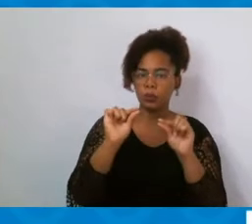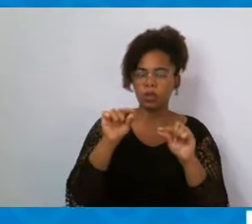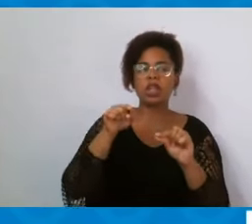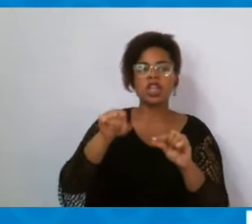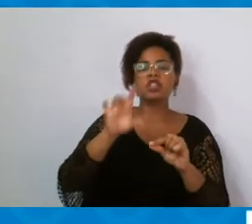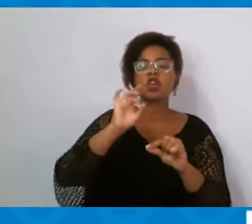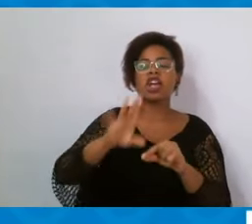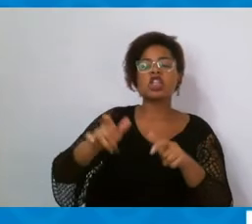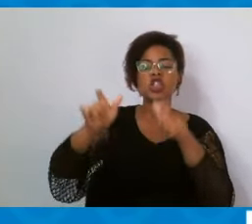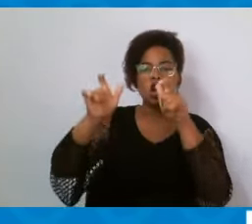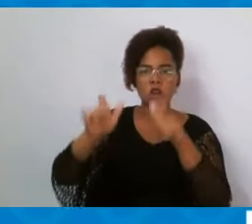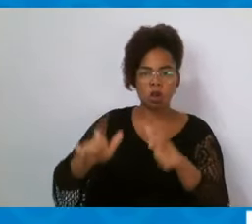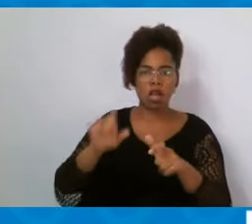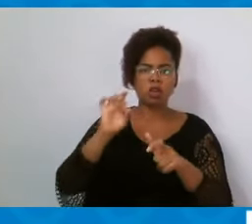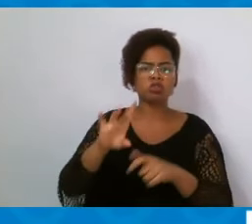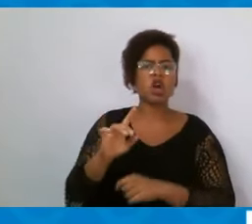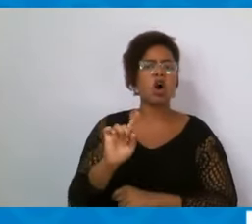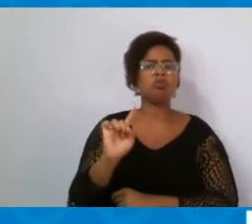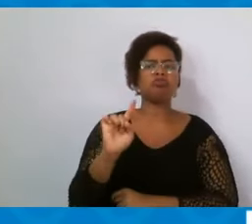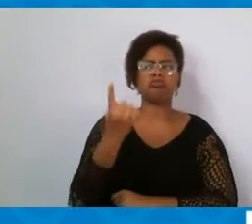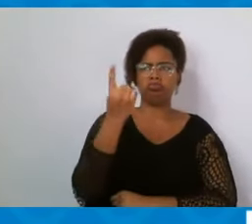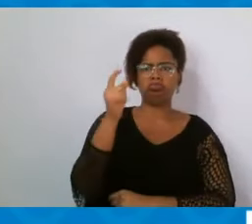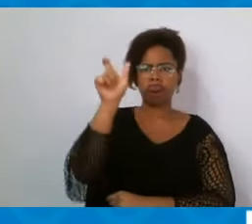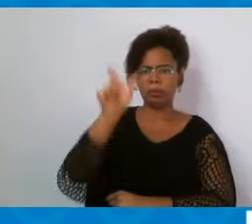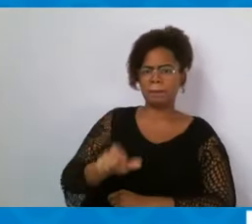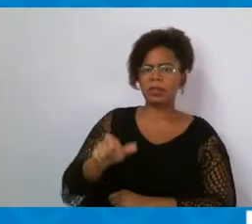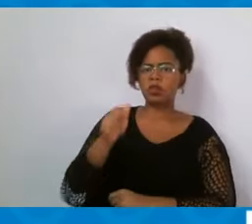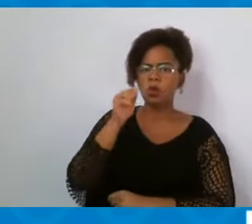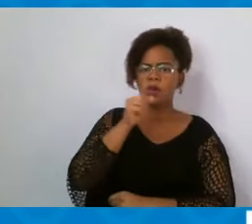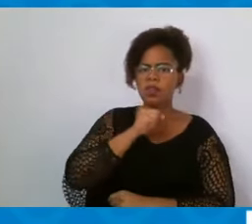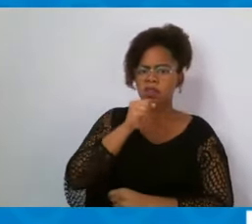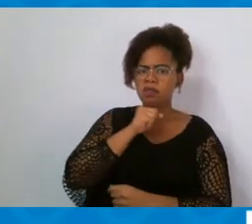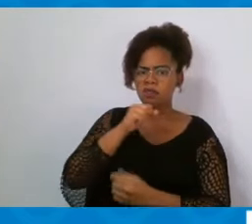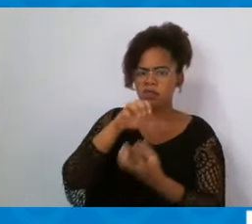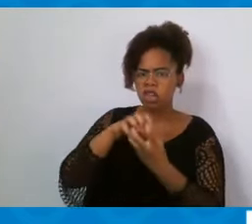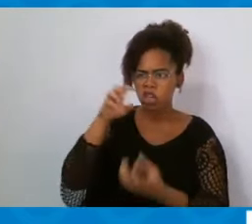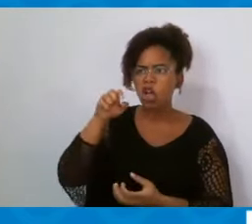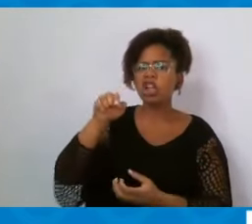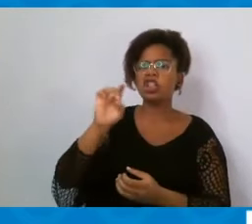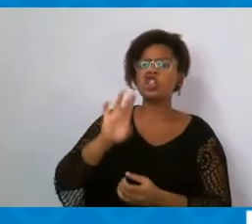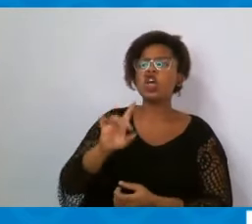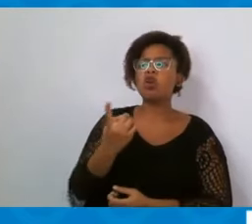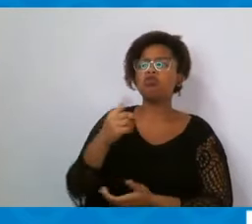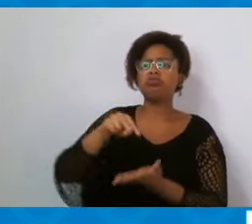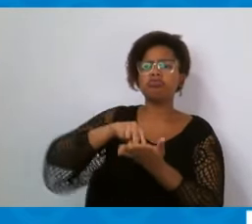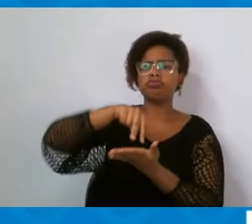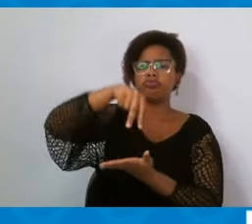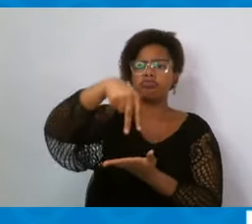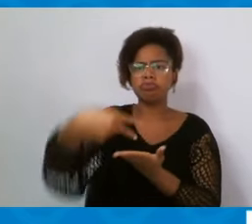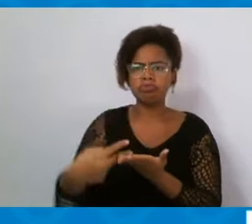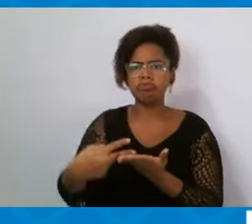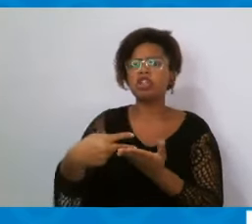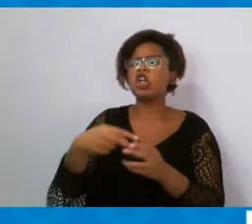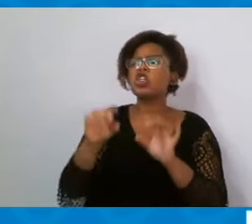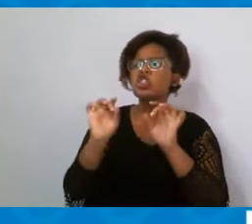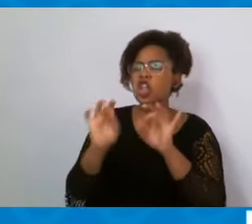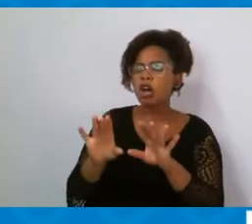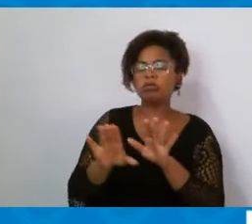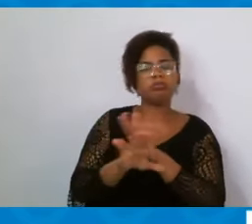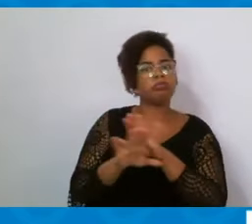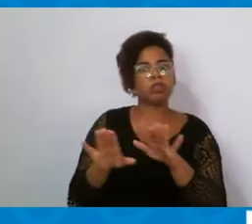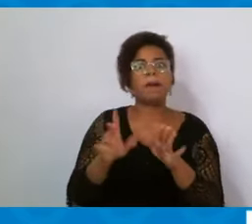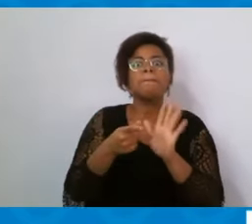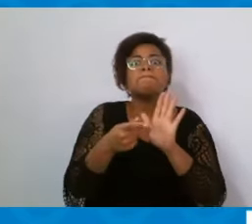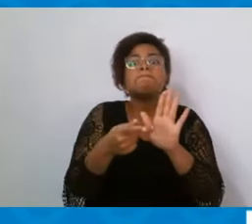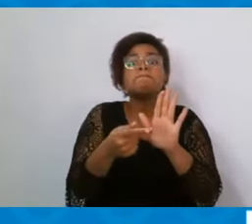ou de uma pessoa que eles observaram, mas trata-se isso de uma questão mesmo social e humana, que